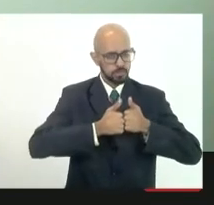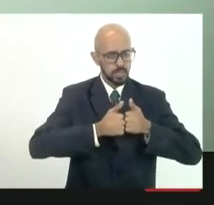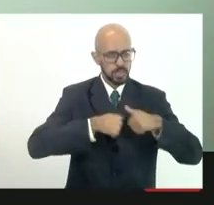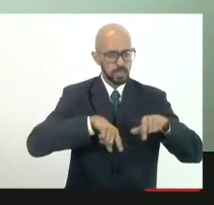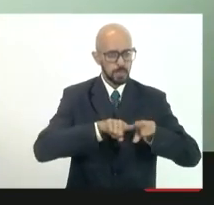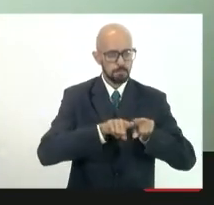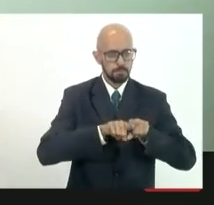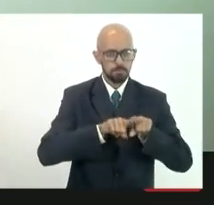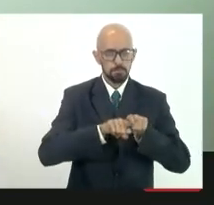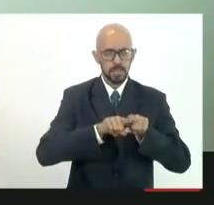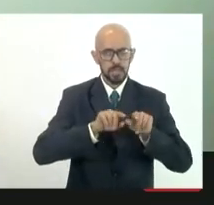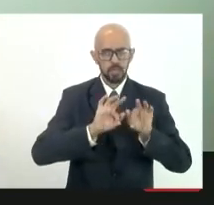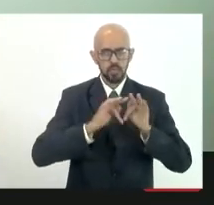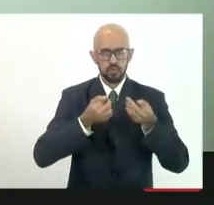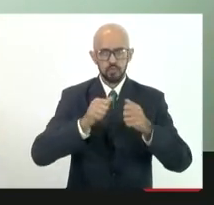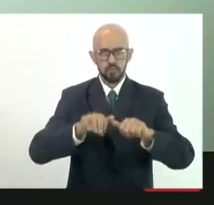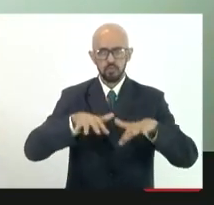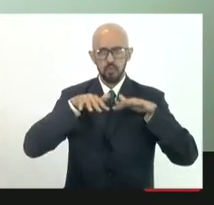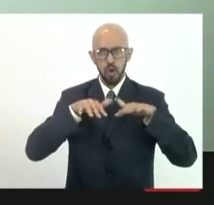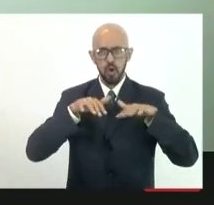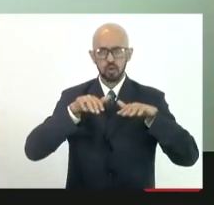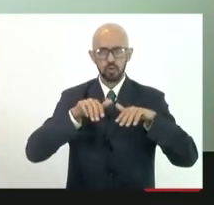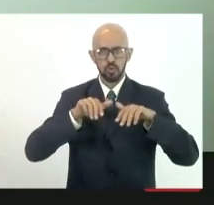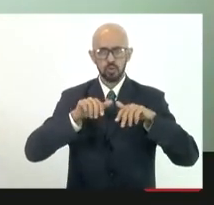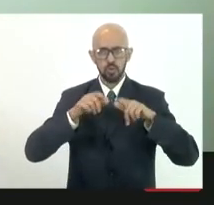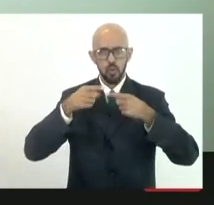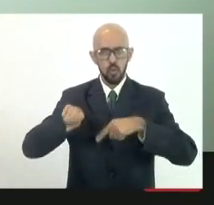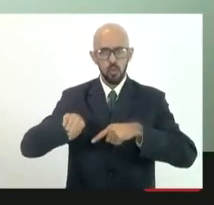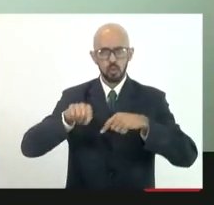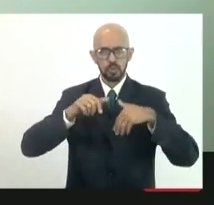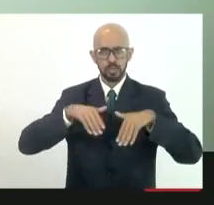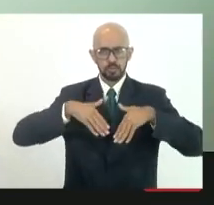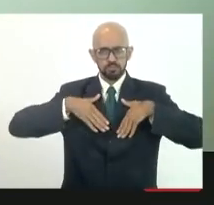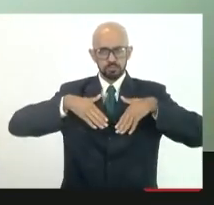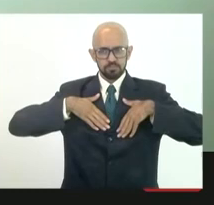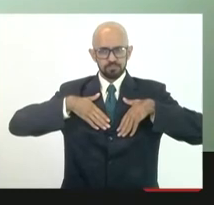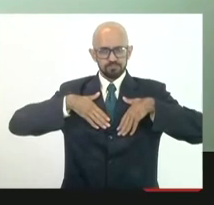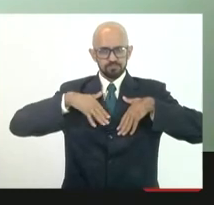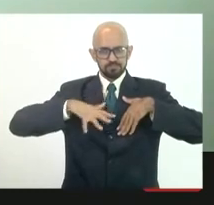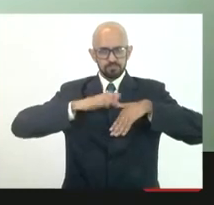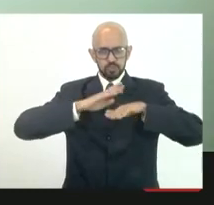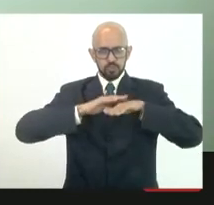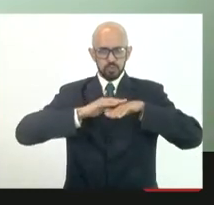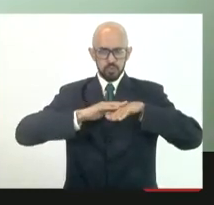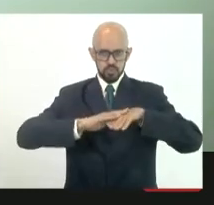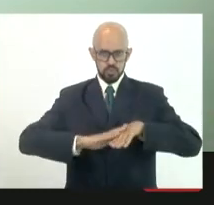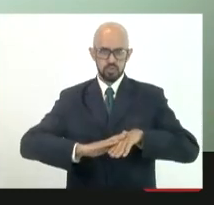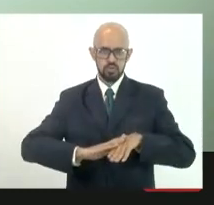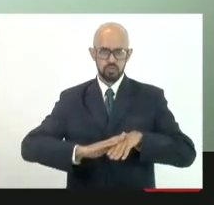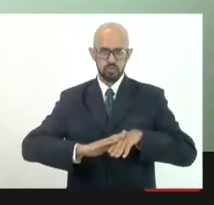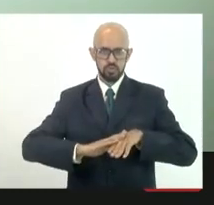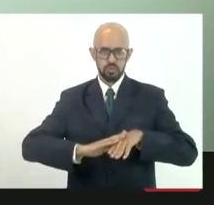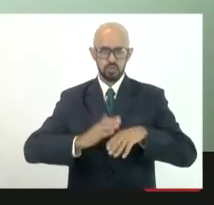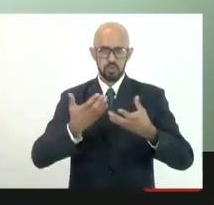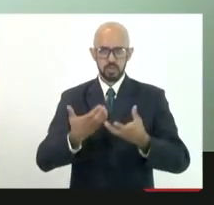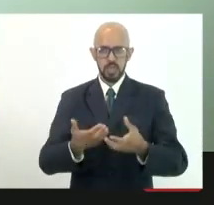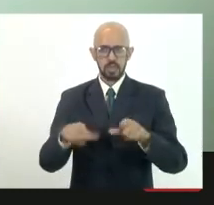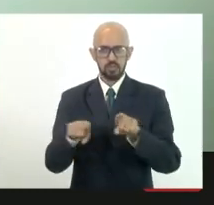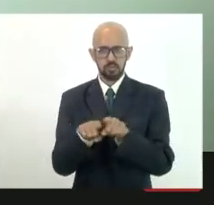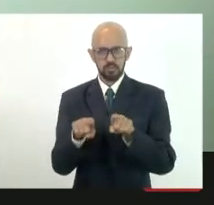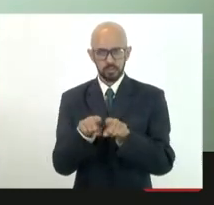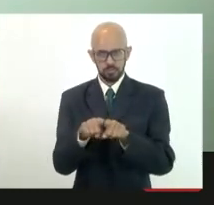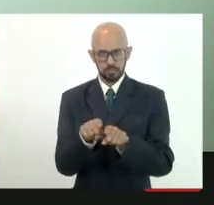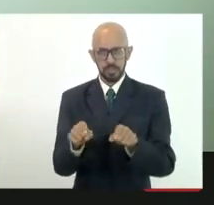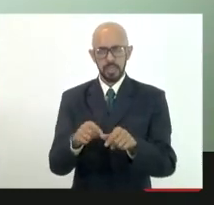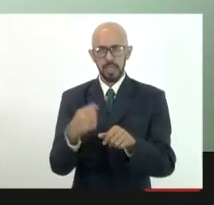de Combate à Tuberculose. E construímos com eles, em parceria com eles, eu quero aqui deixar registrado